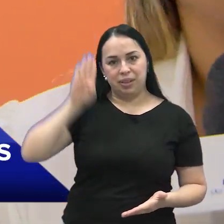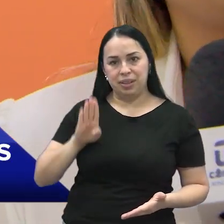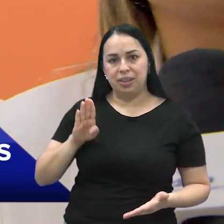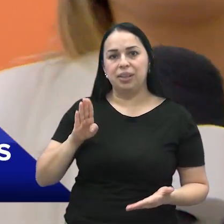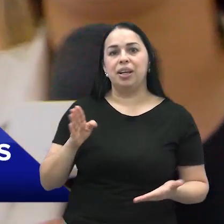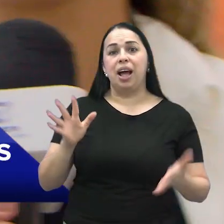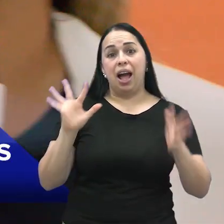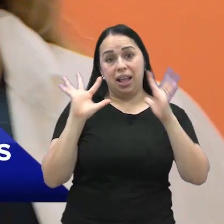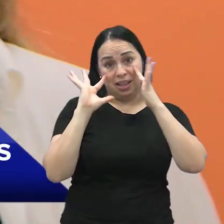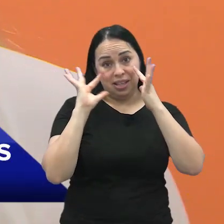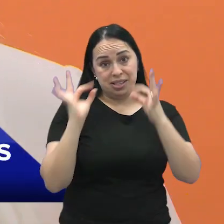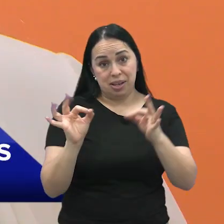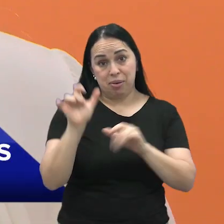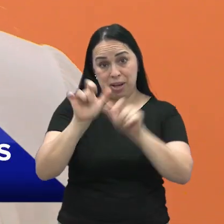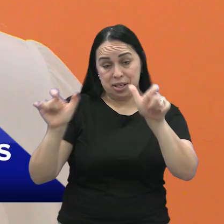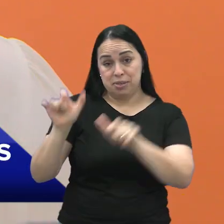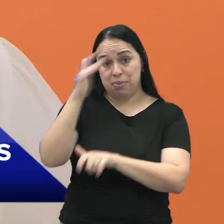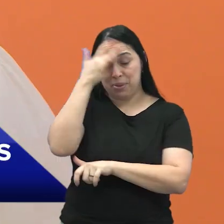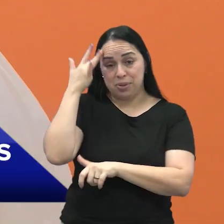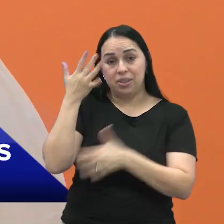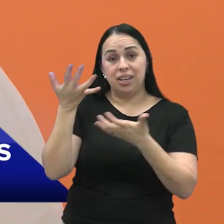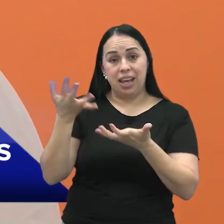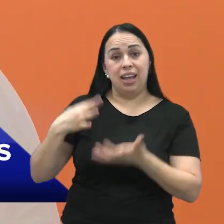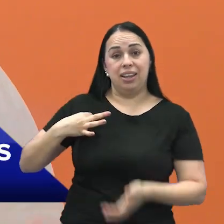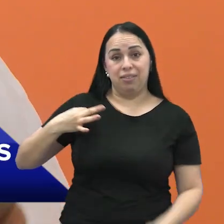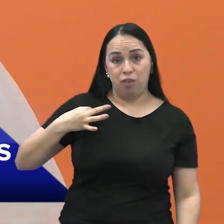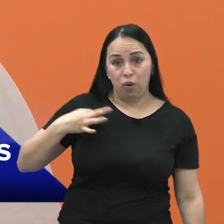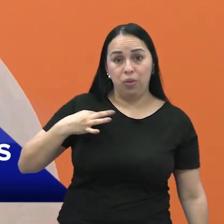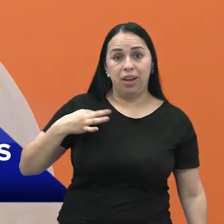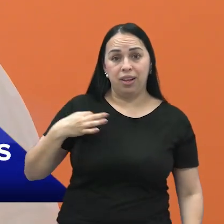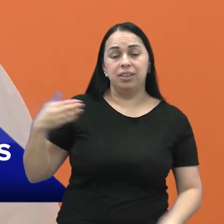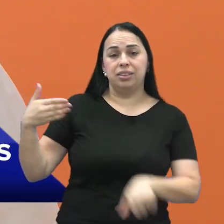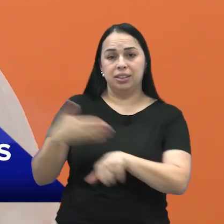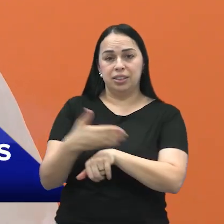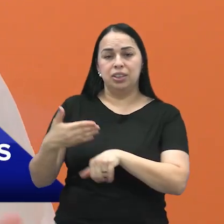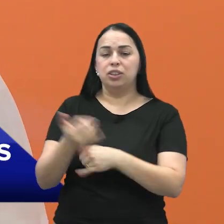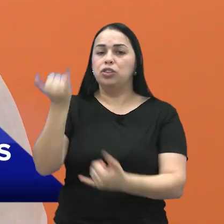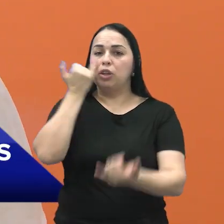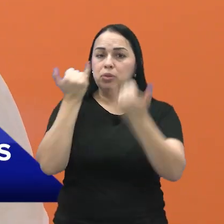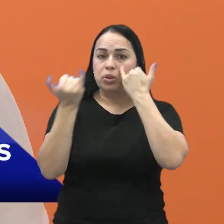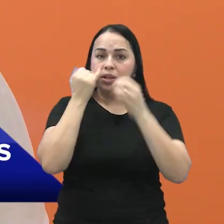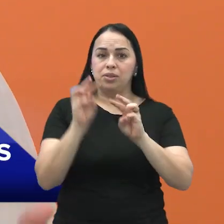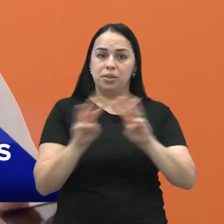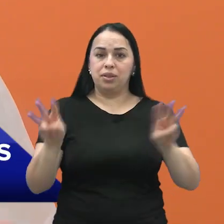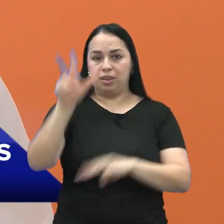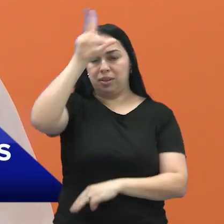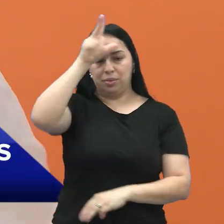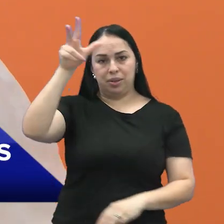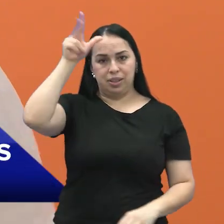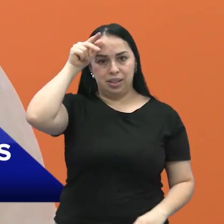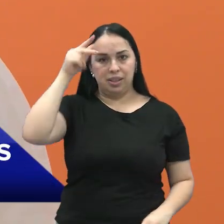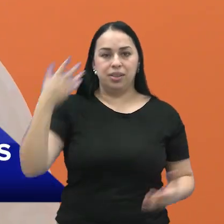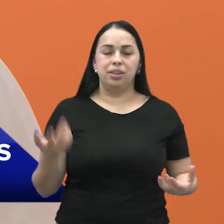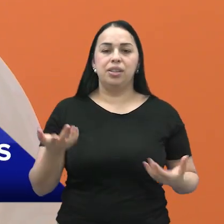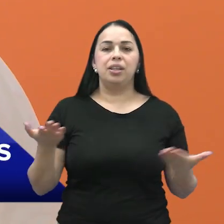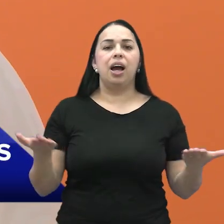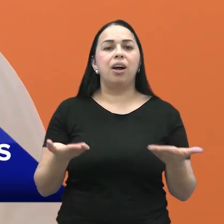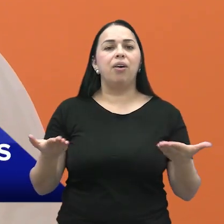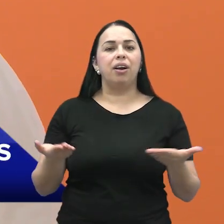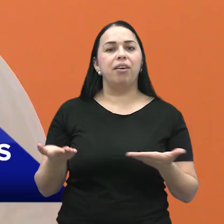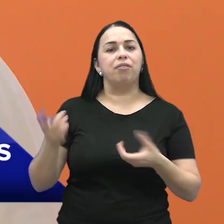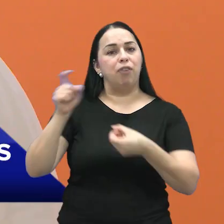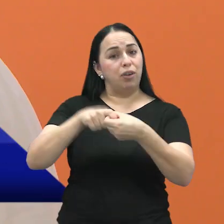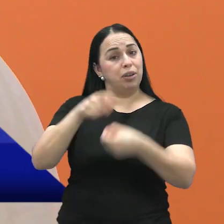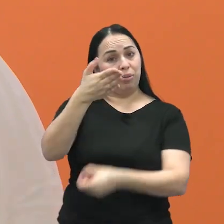Fran, fica atento então aos voluntários que querem participar aqui do programa Decolar. Todas as informações estão no site da Prefeitura.